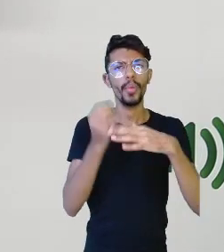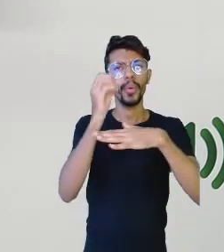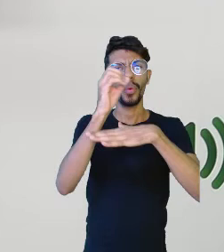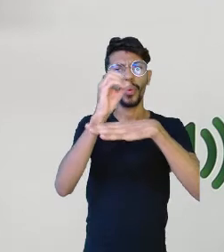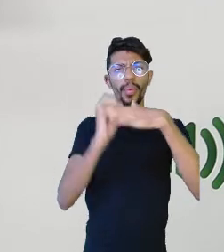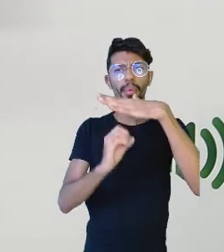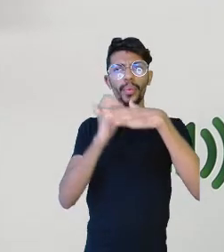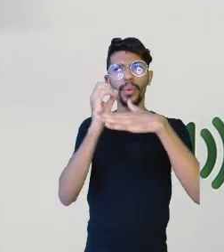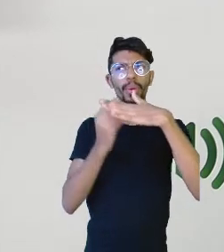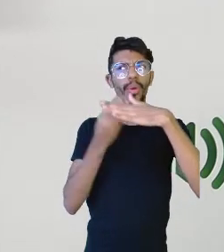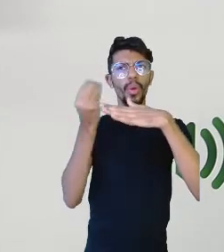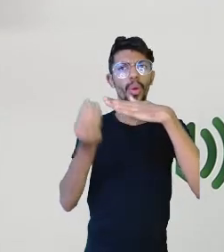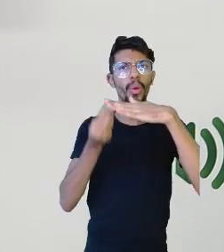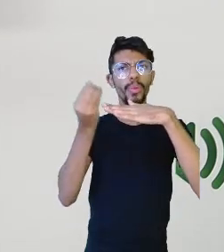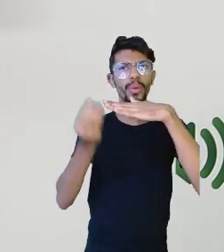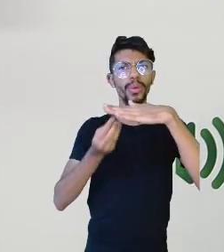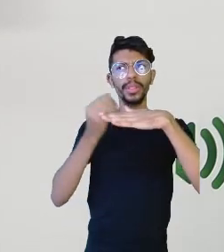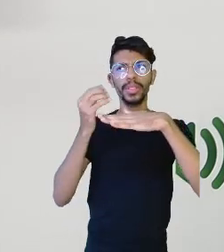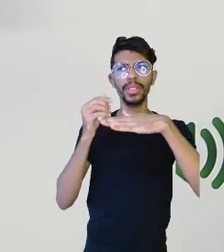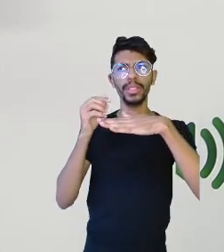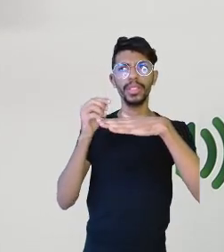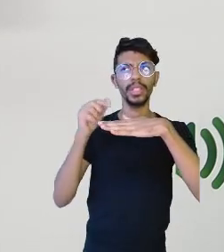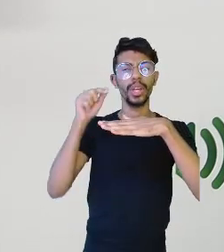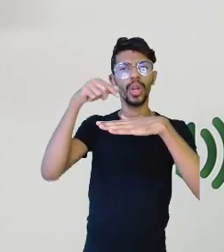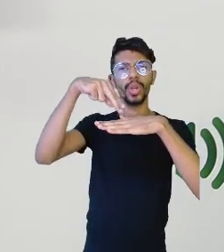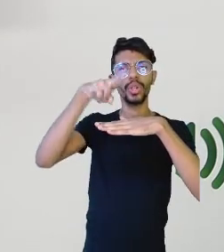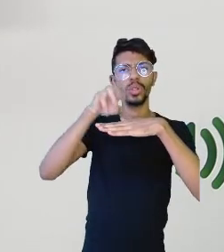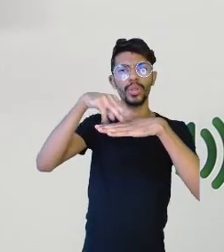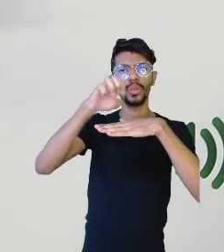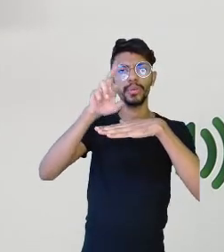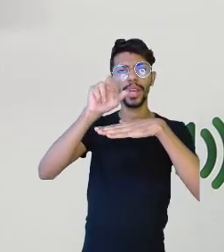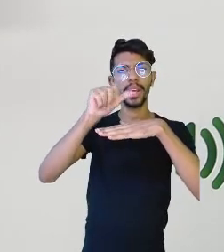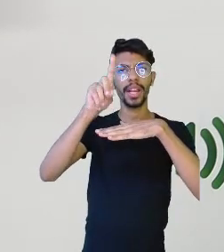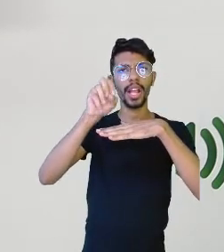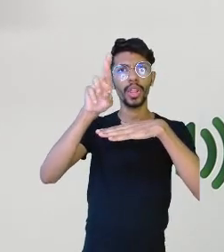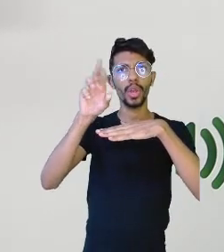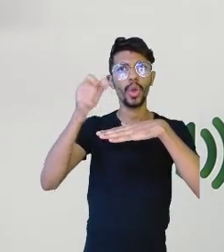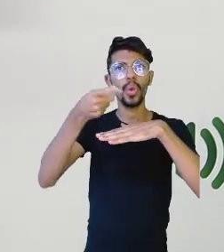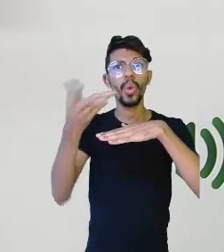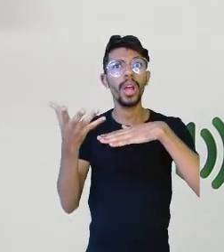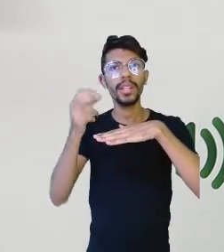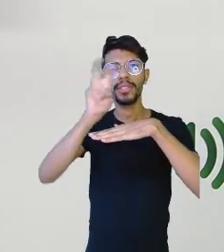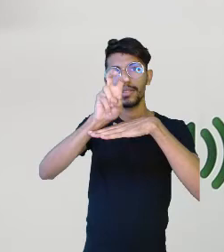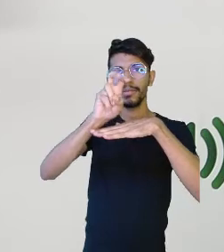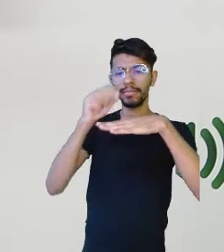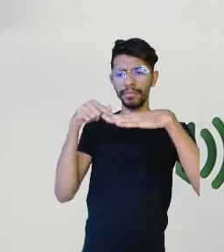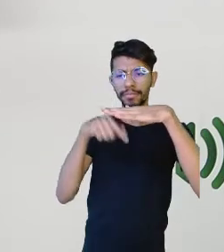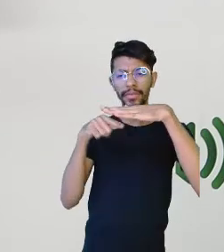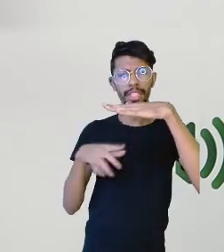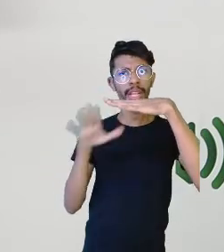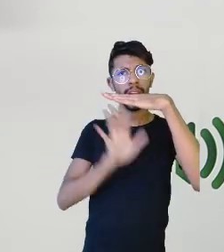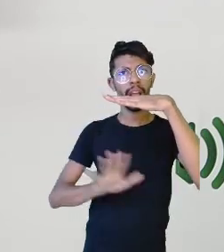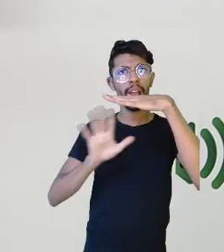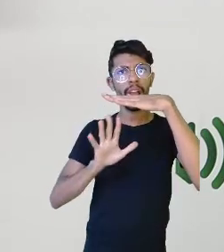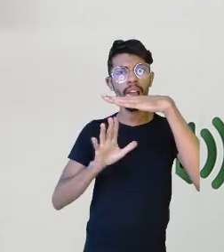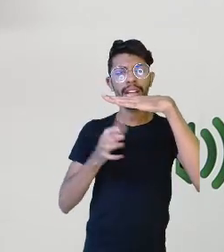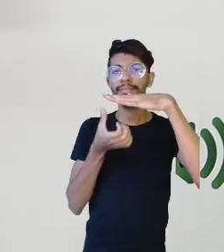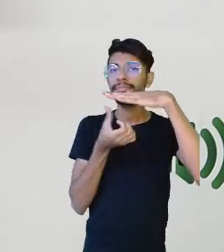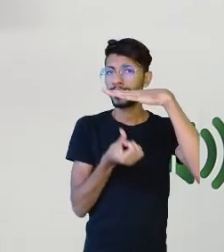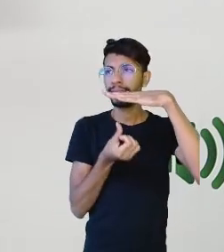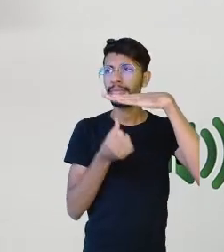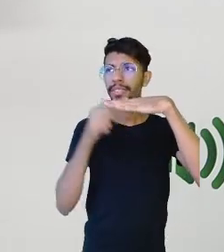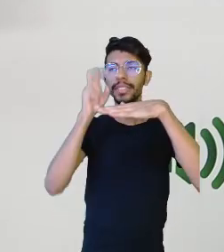qual? 5. E eu dividi no total, quanto foi? 6. Então, a minha fração